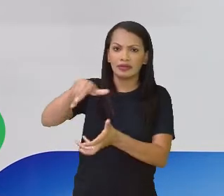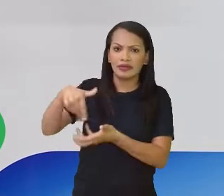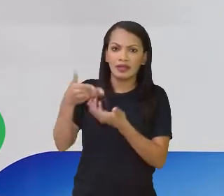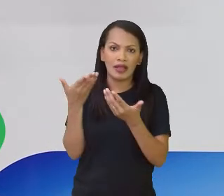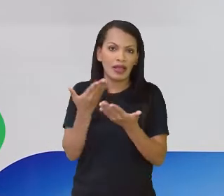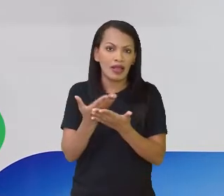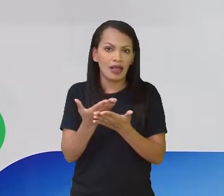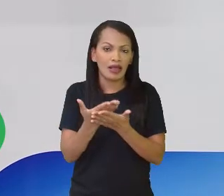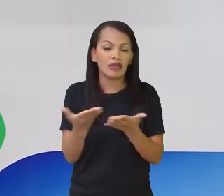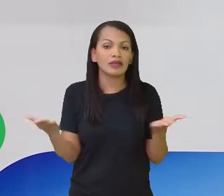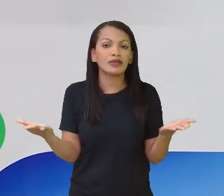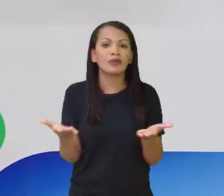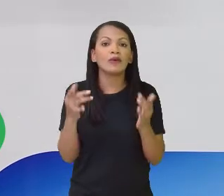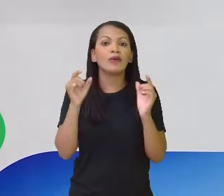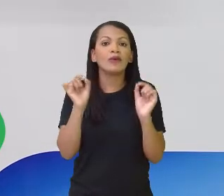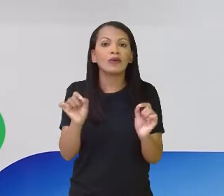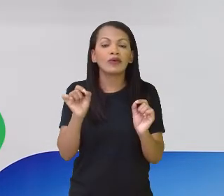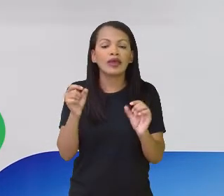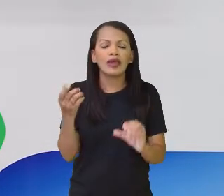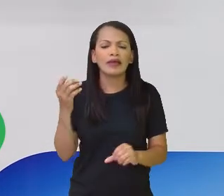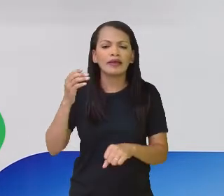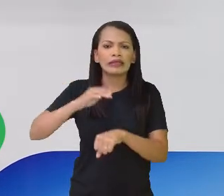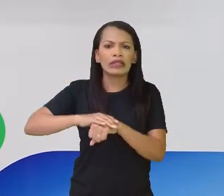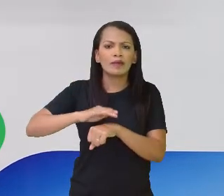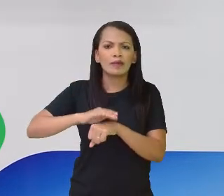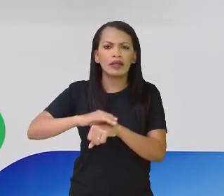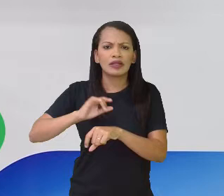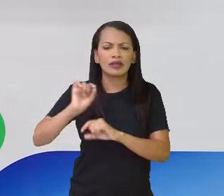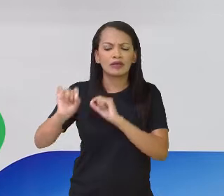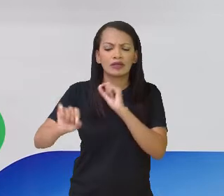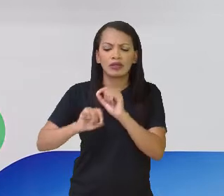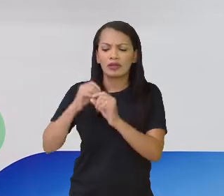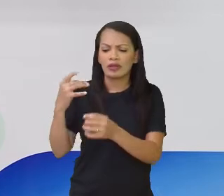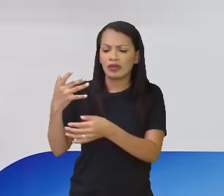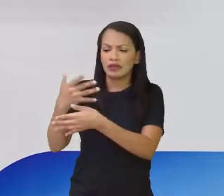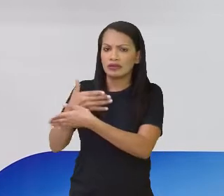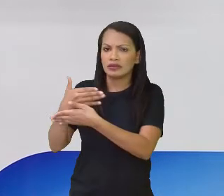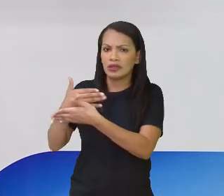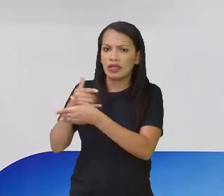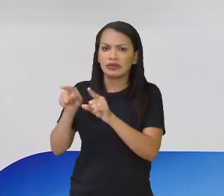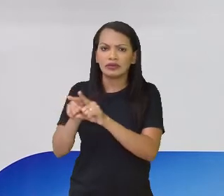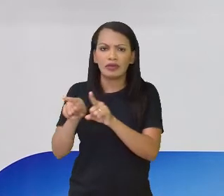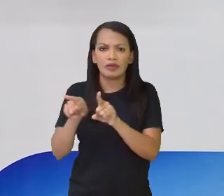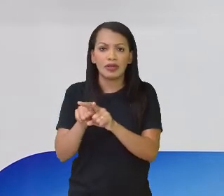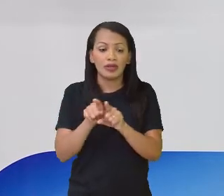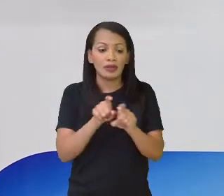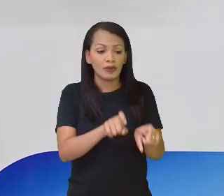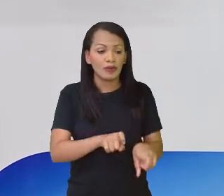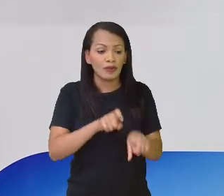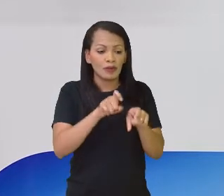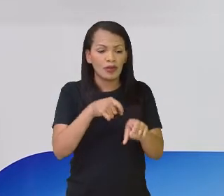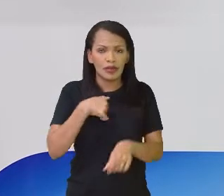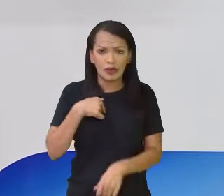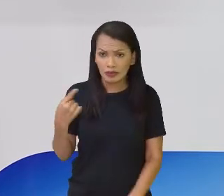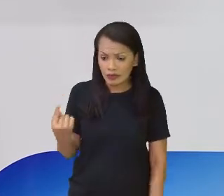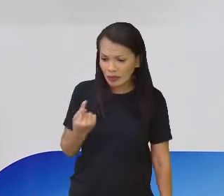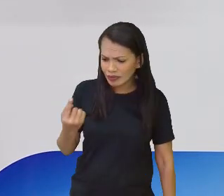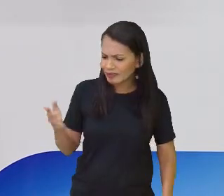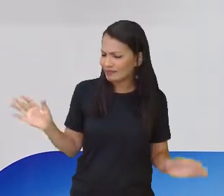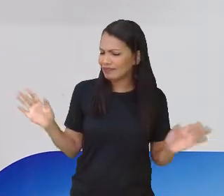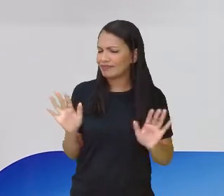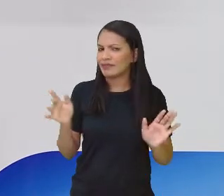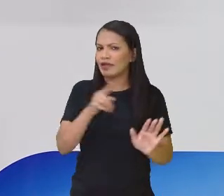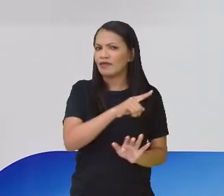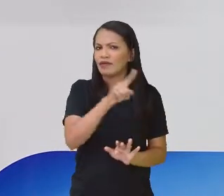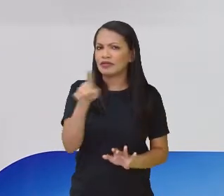hoje vai tratar sobre a interdependência entre a cidade e o campo. Mas eu não estou sozinho aqui não. Além de vocês que estão